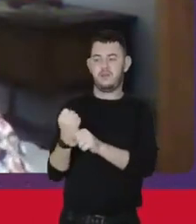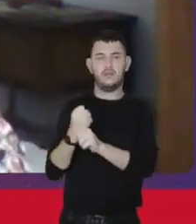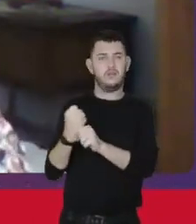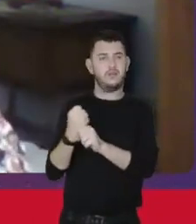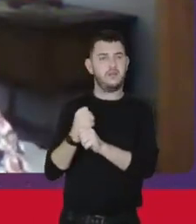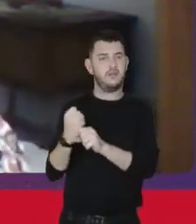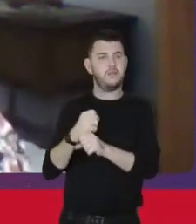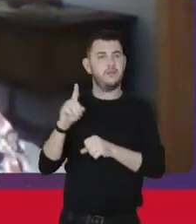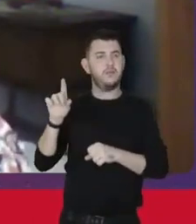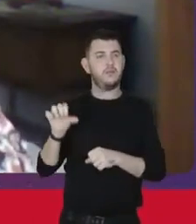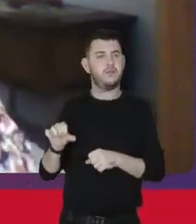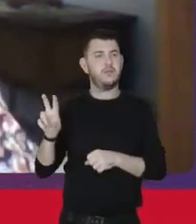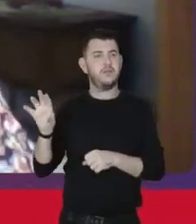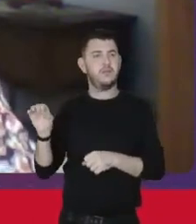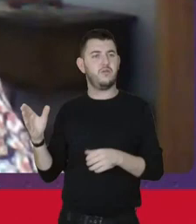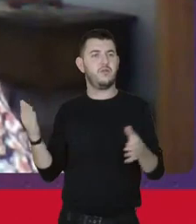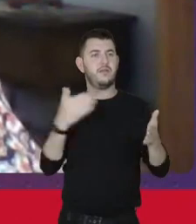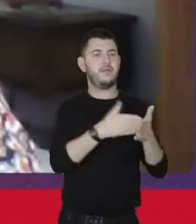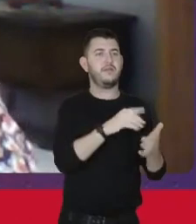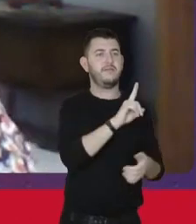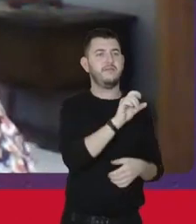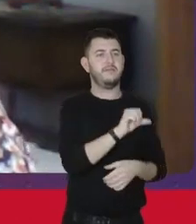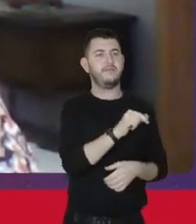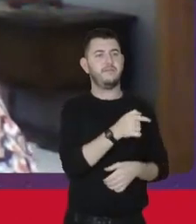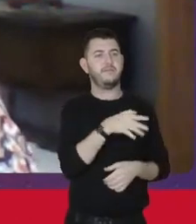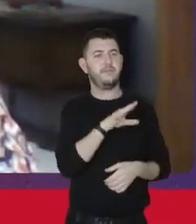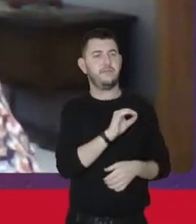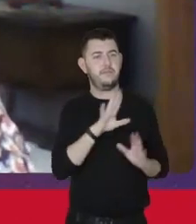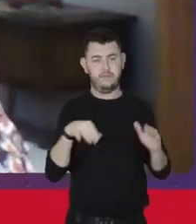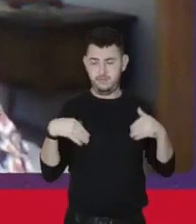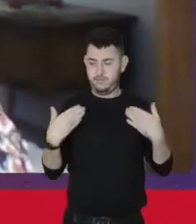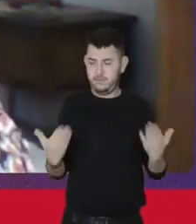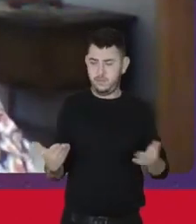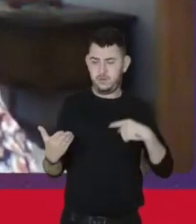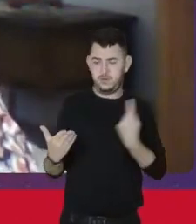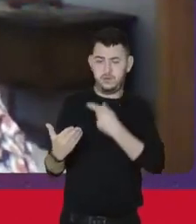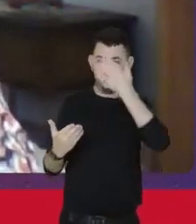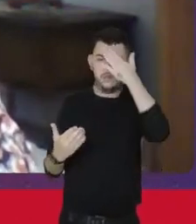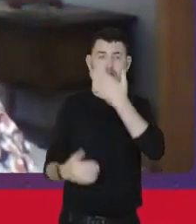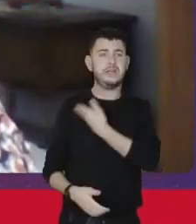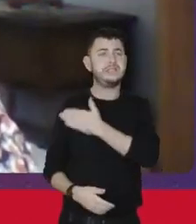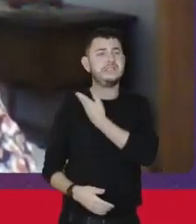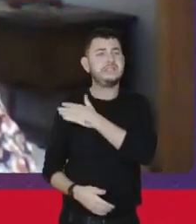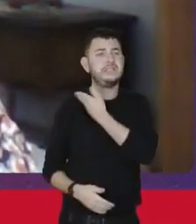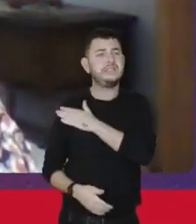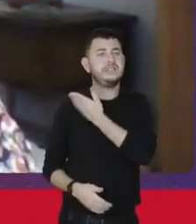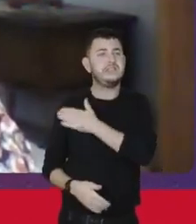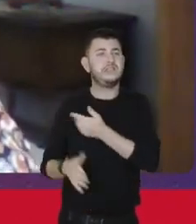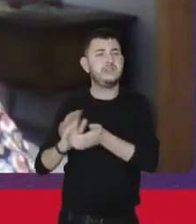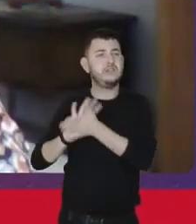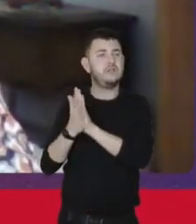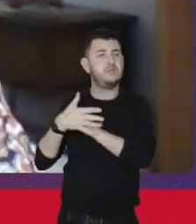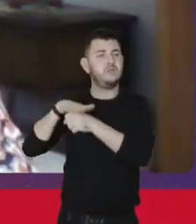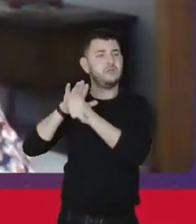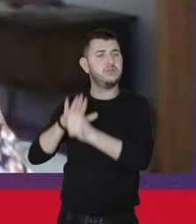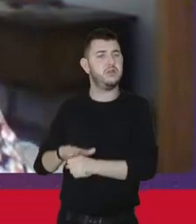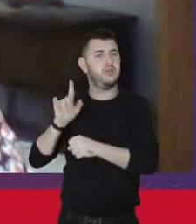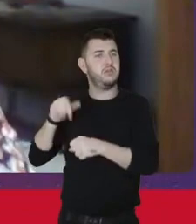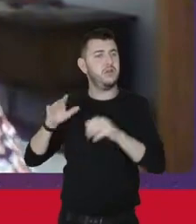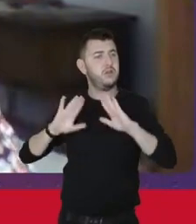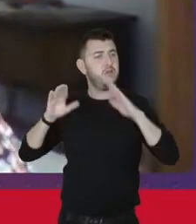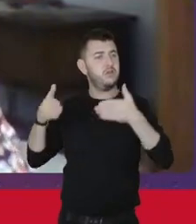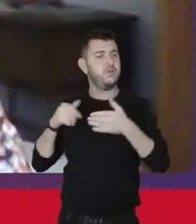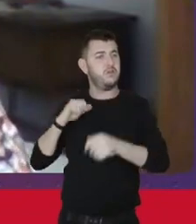50, 60, nos anos 70. Bom, essa exclusão se deu basicamente para a